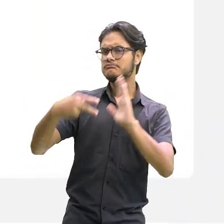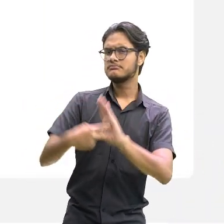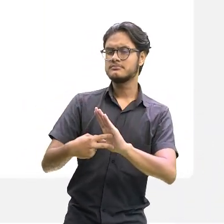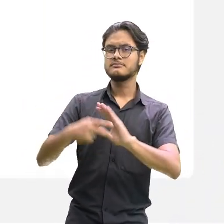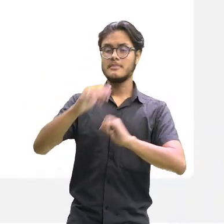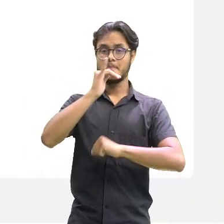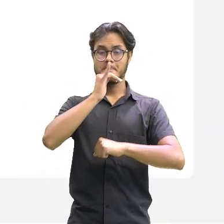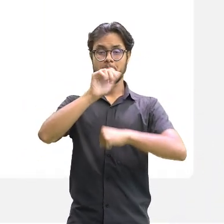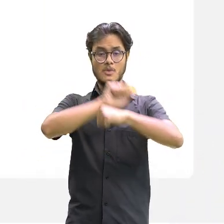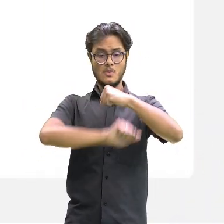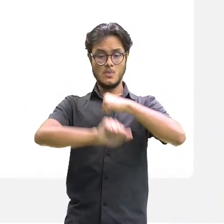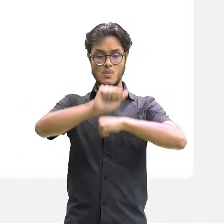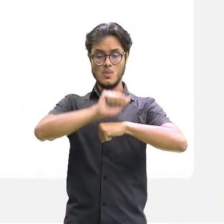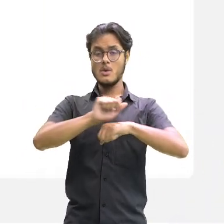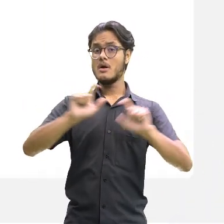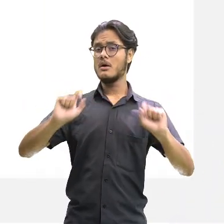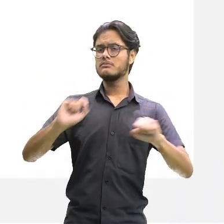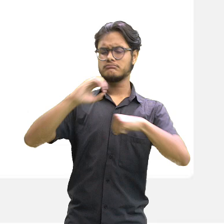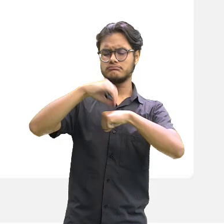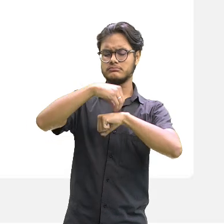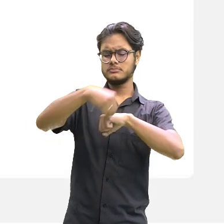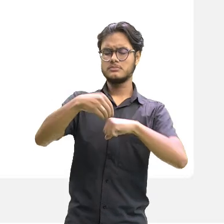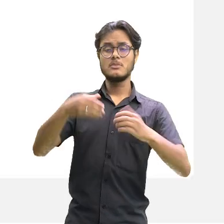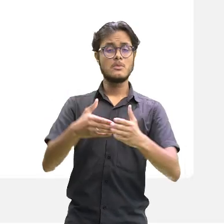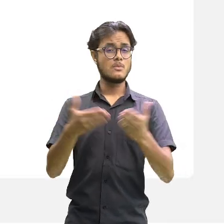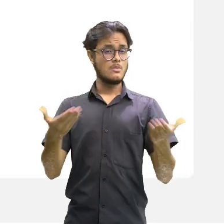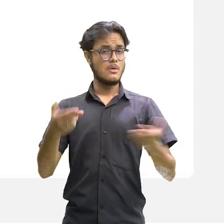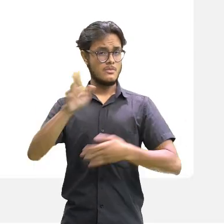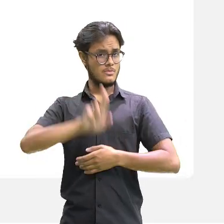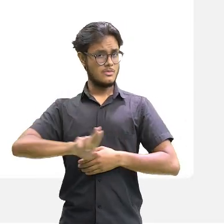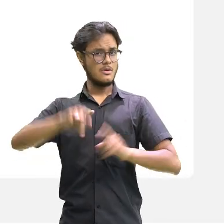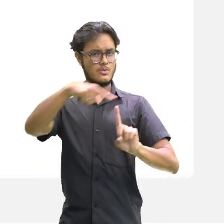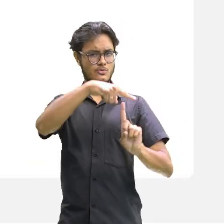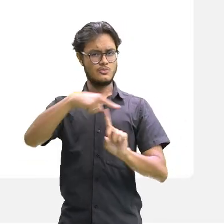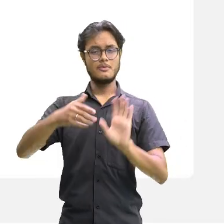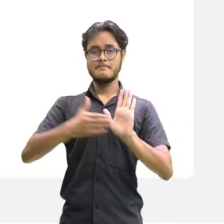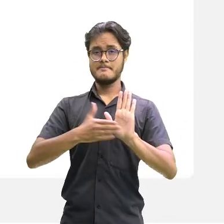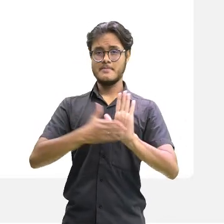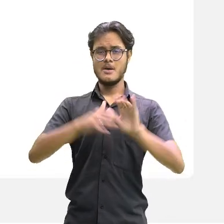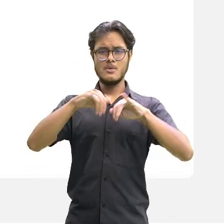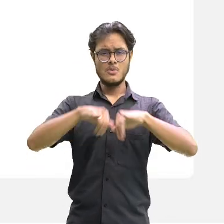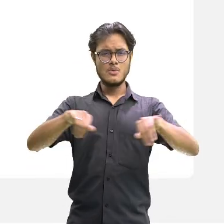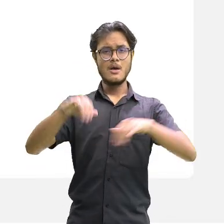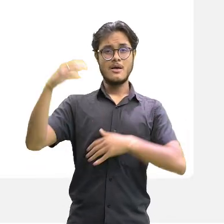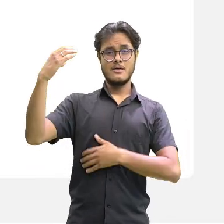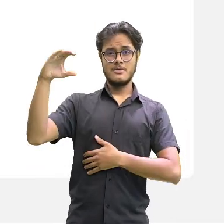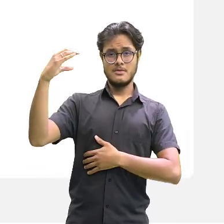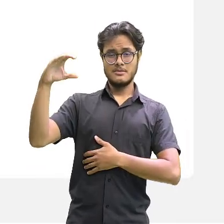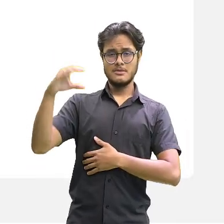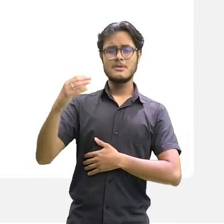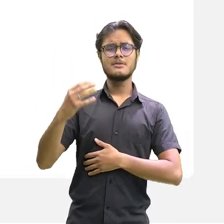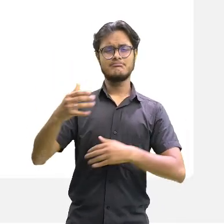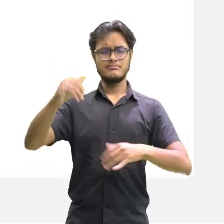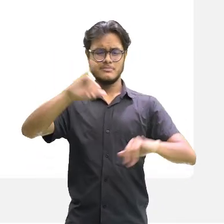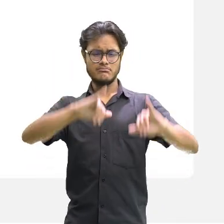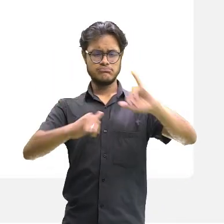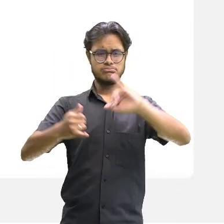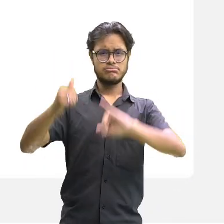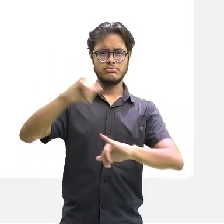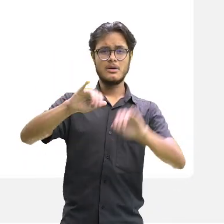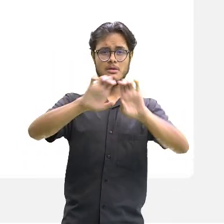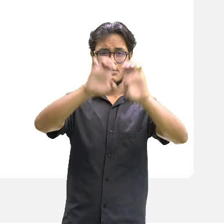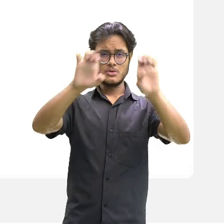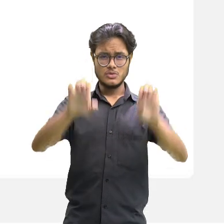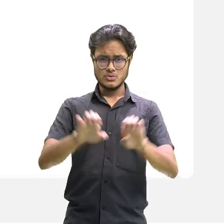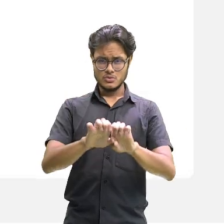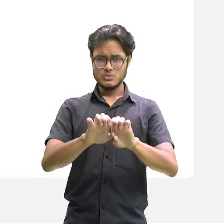vamos ver quais foram os modelos atômicos propostos, os experimentos relacionados, a estrutura do átomo,